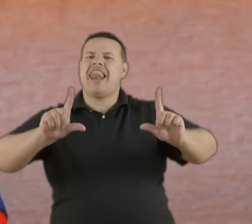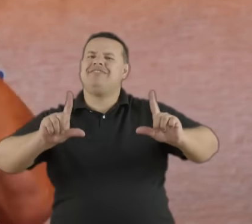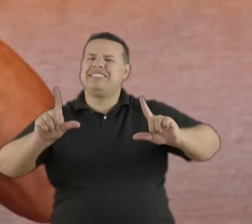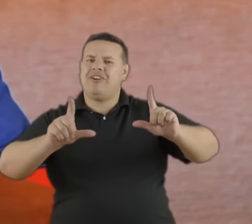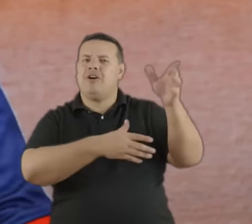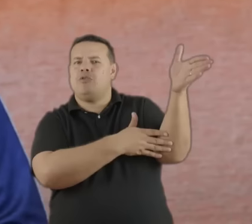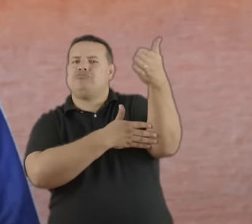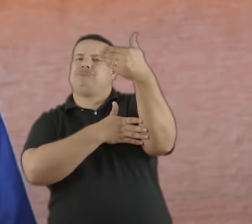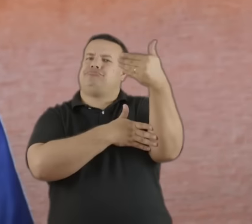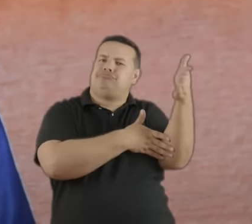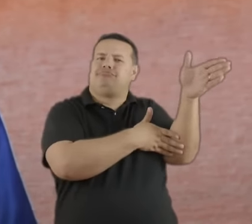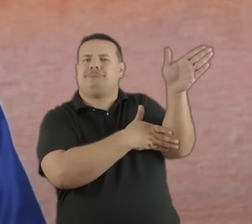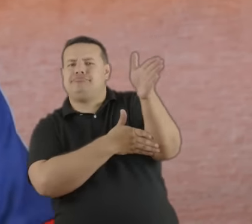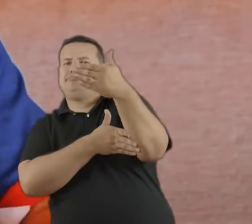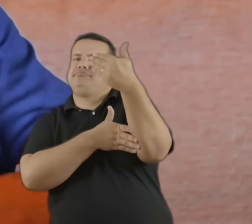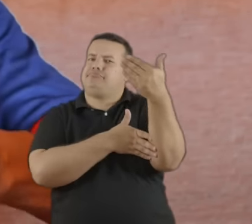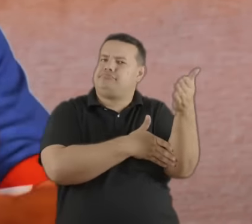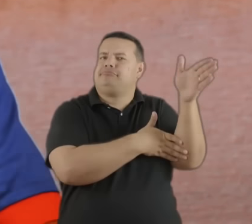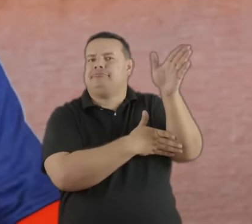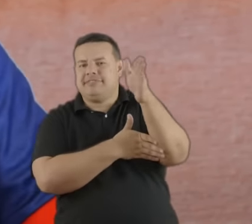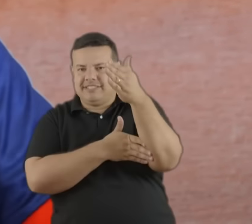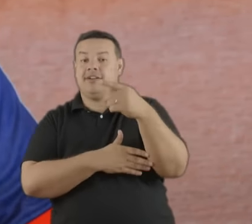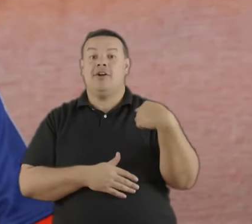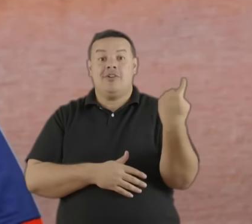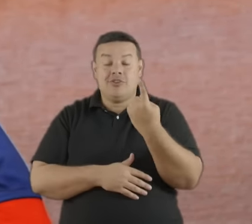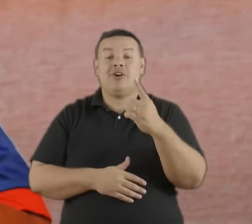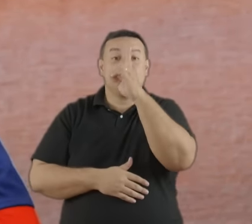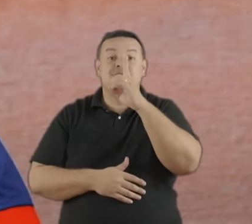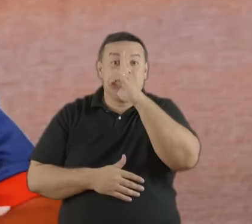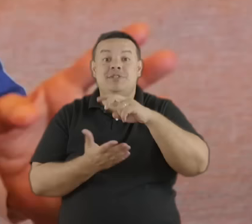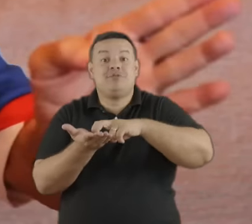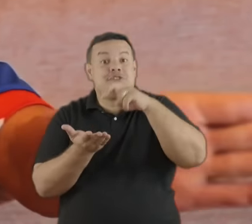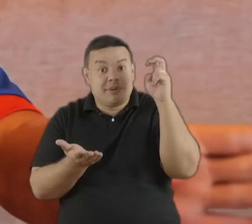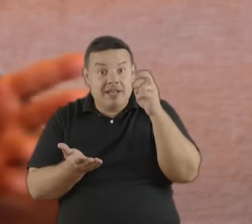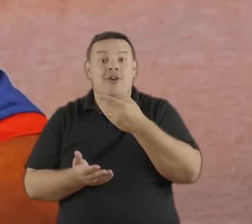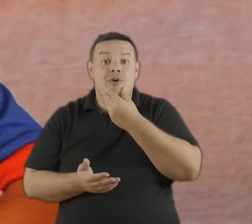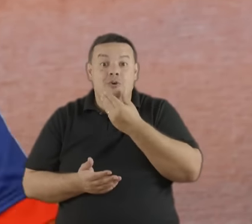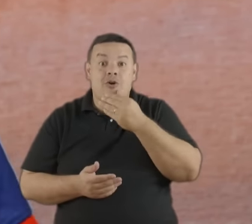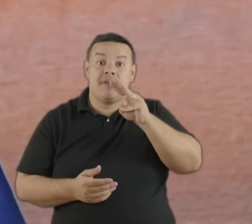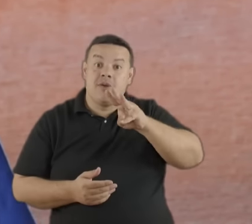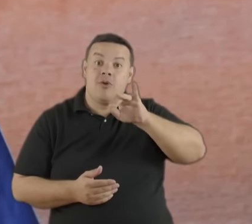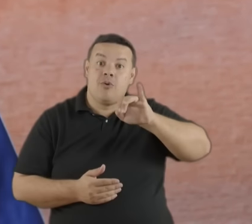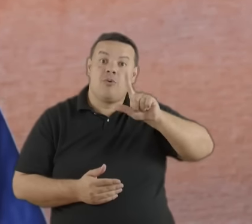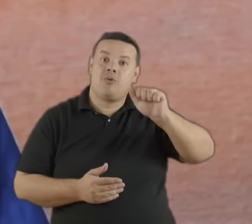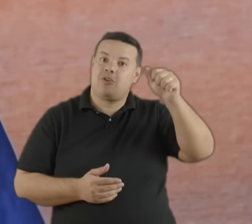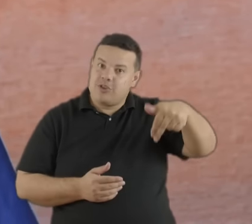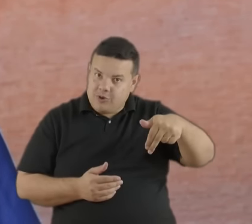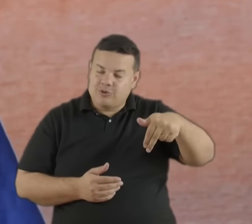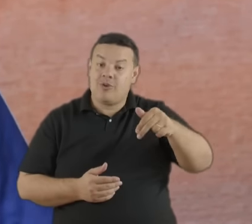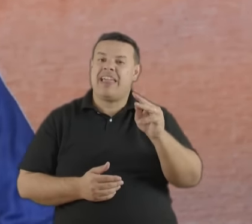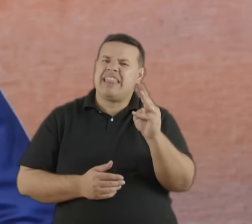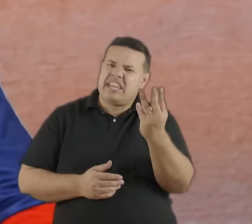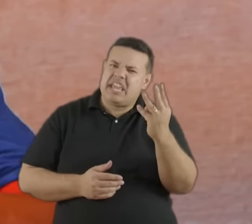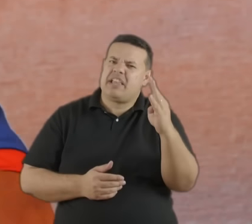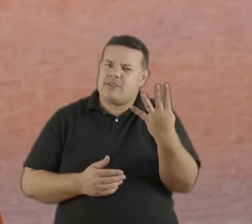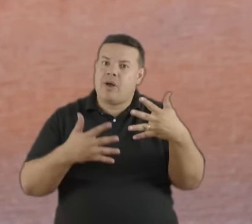as antenas de televisão cheias de bandeira tricolor. Quando ia jogar no domingo de manhã, o Wilson botava 3, 4 carretas aí na